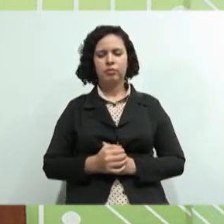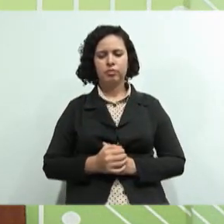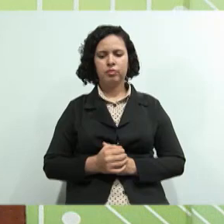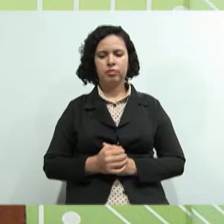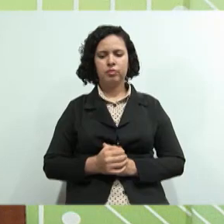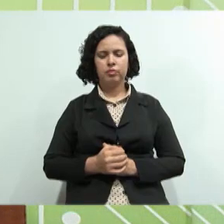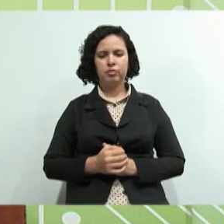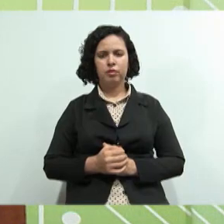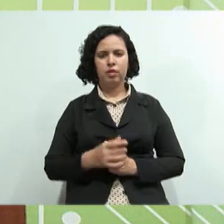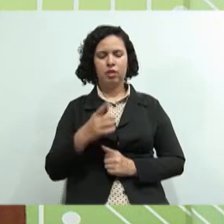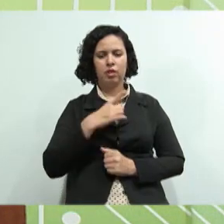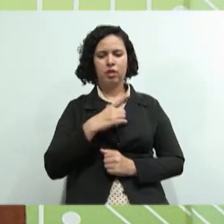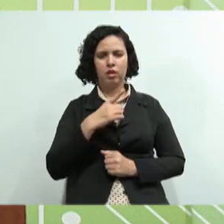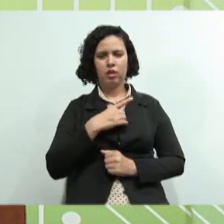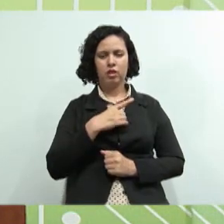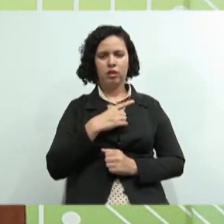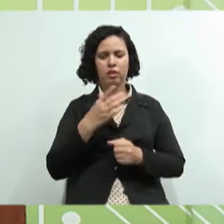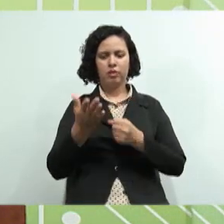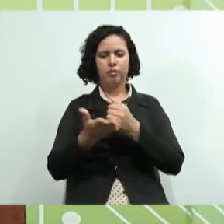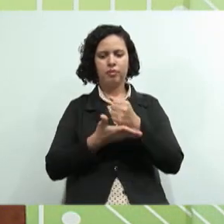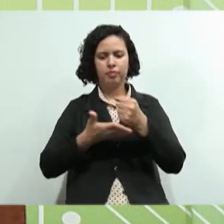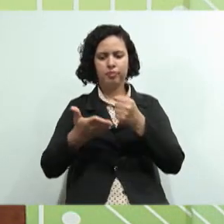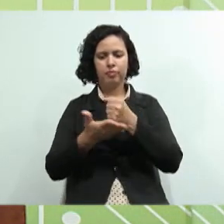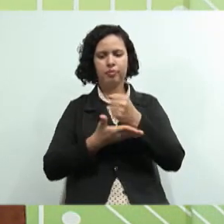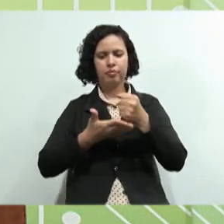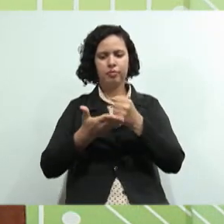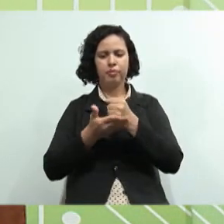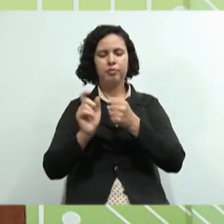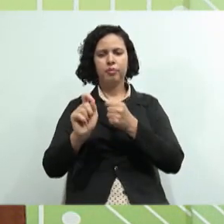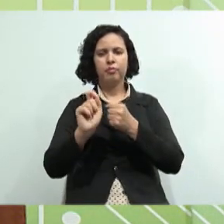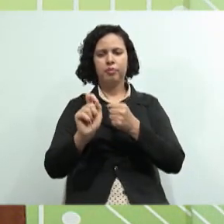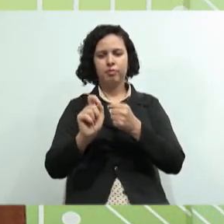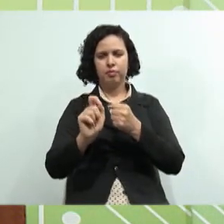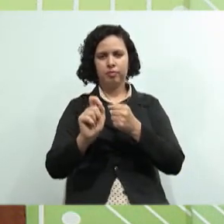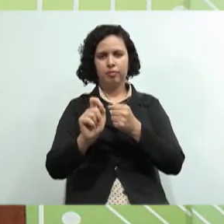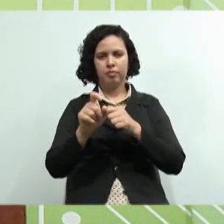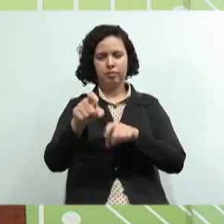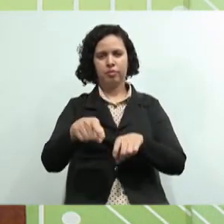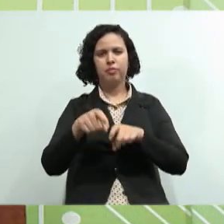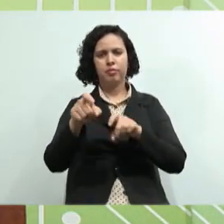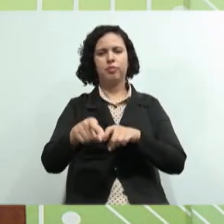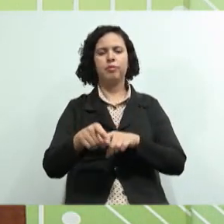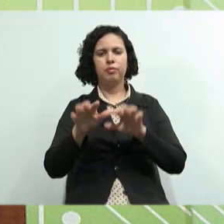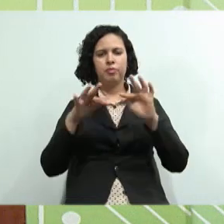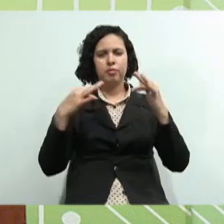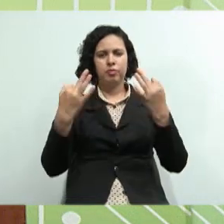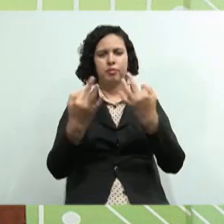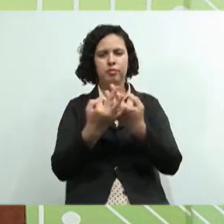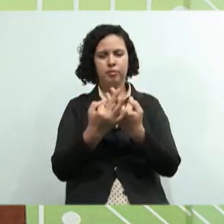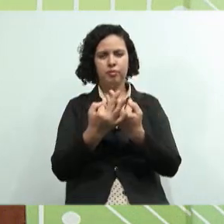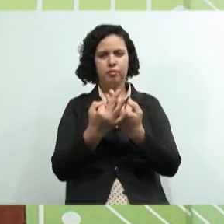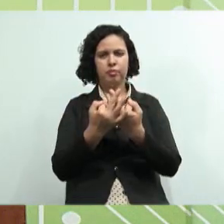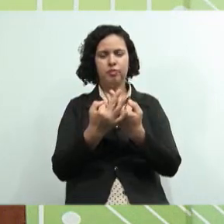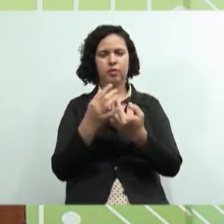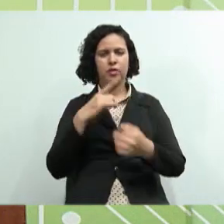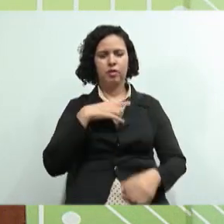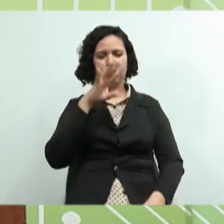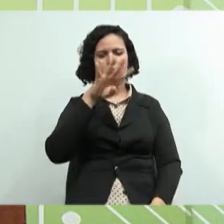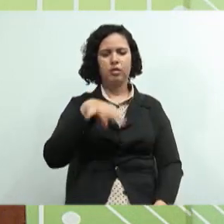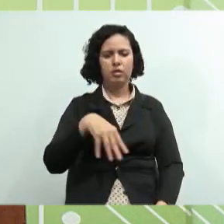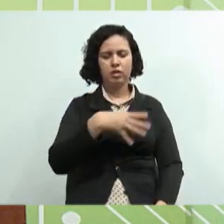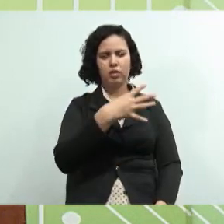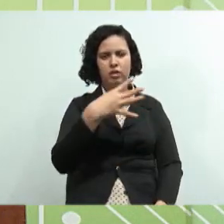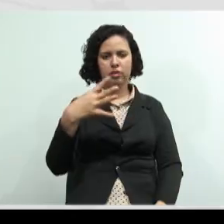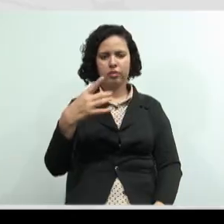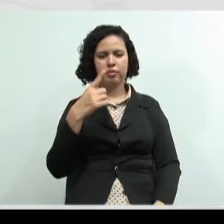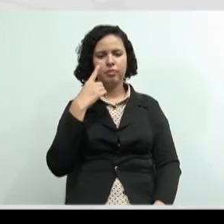então, como uma base sólida a produção da agricultura familiar. Nós organizamos esses mesmos dados num gráfico, você pode conferir